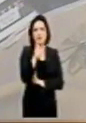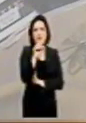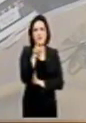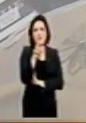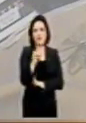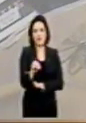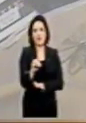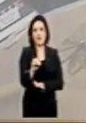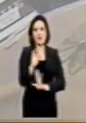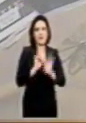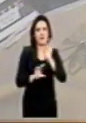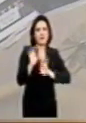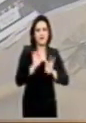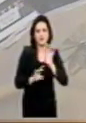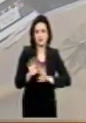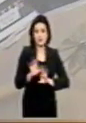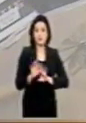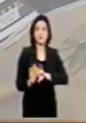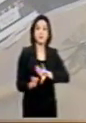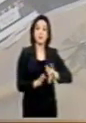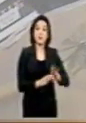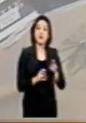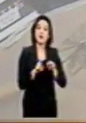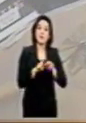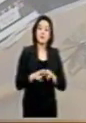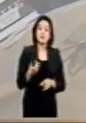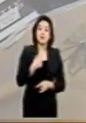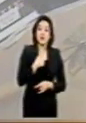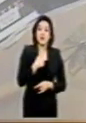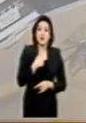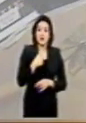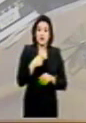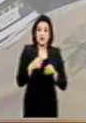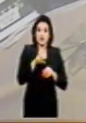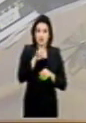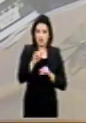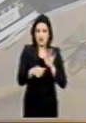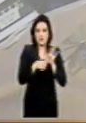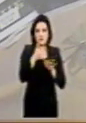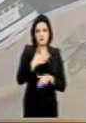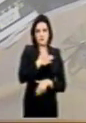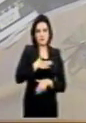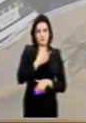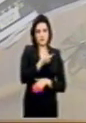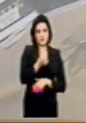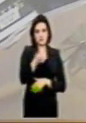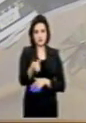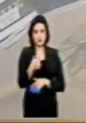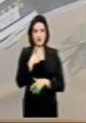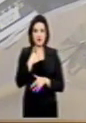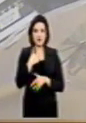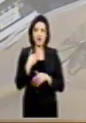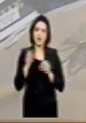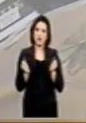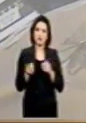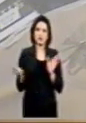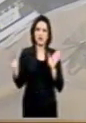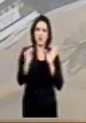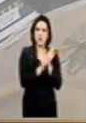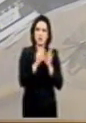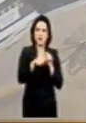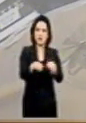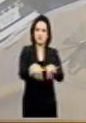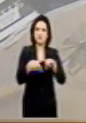E assim, senhor presidente, em 1º de agosto de 2017, submeti ao plenário esta reclamação e a